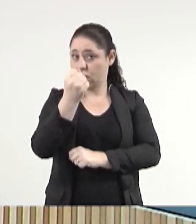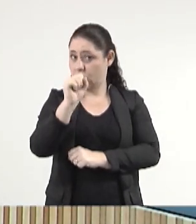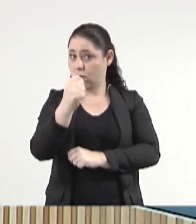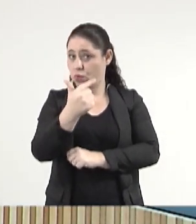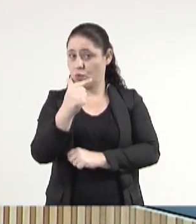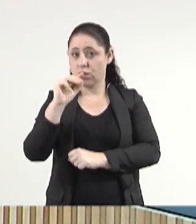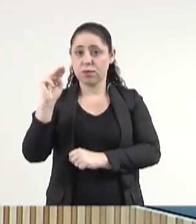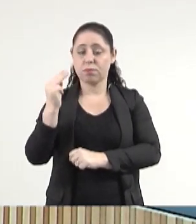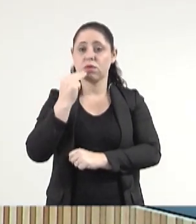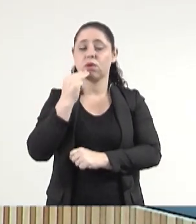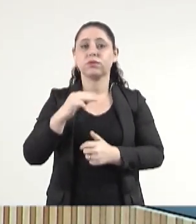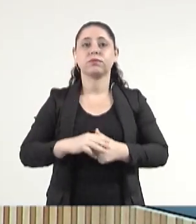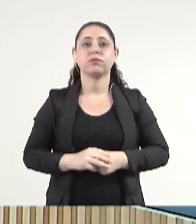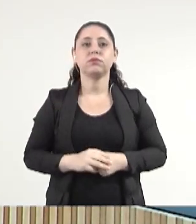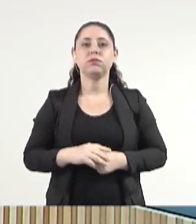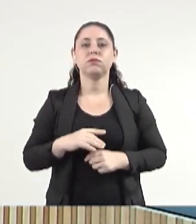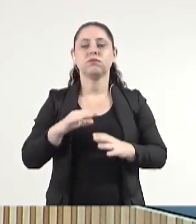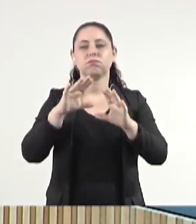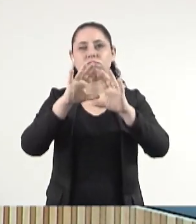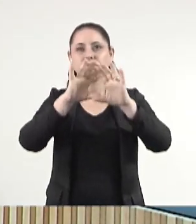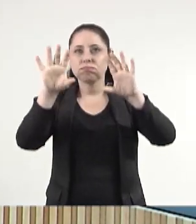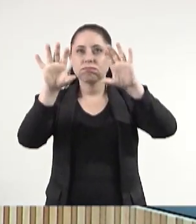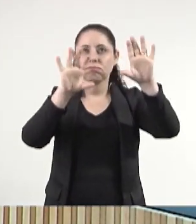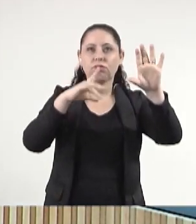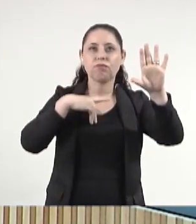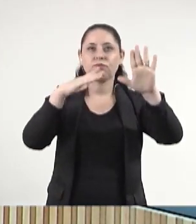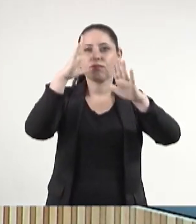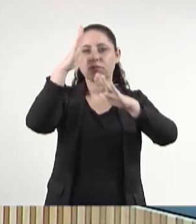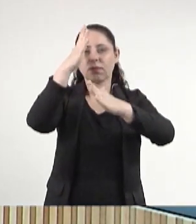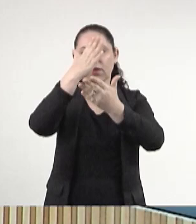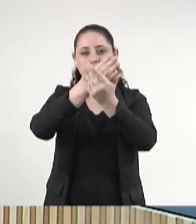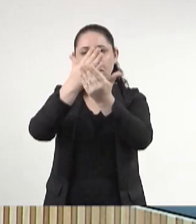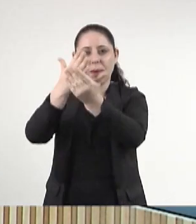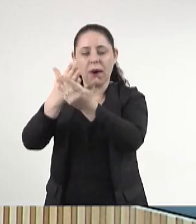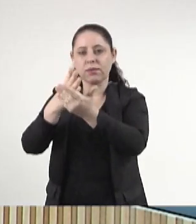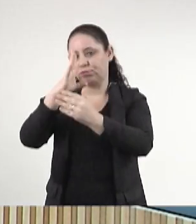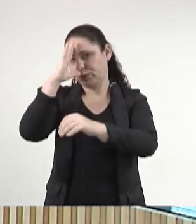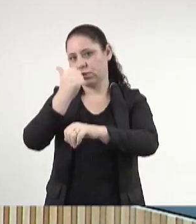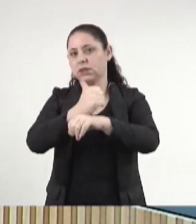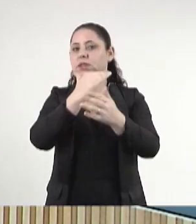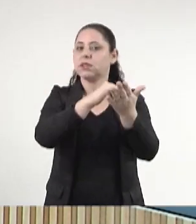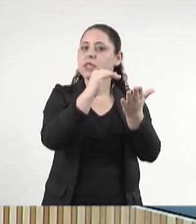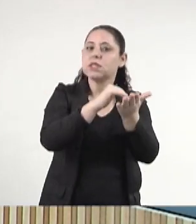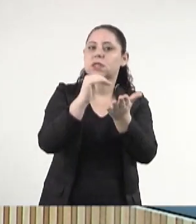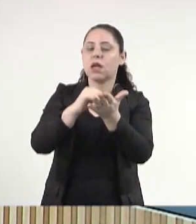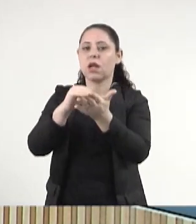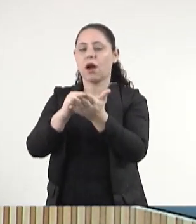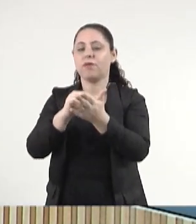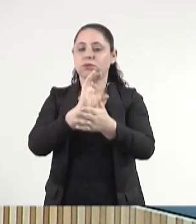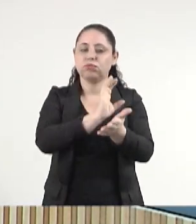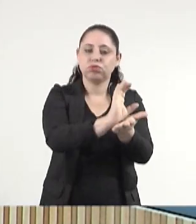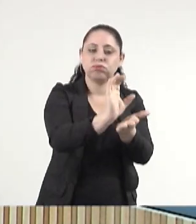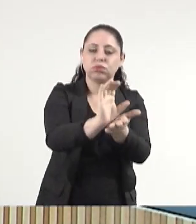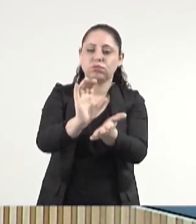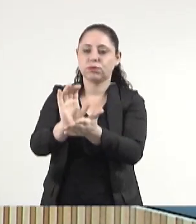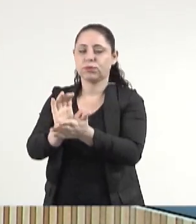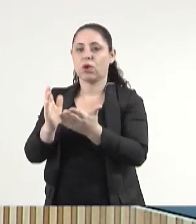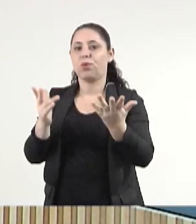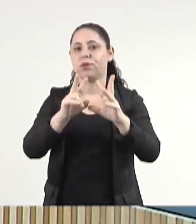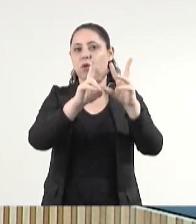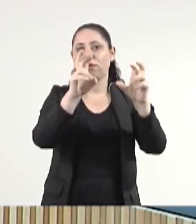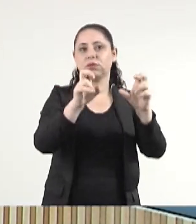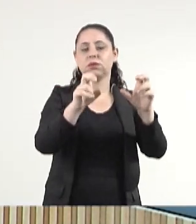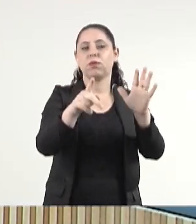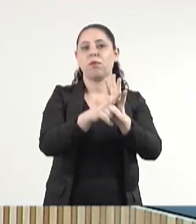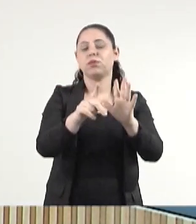milhões. A gente separou também as principais pastas, as secretarias que devem receber recursos, os assuntos,